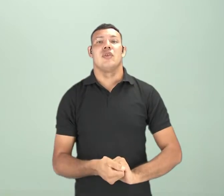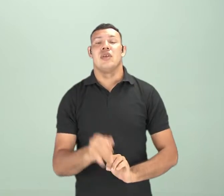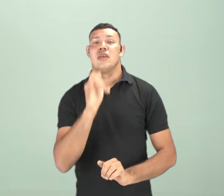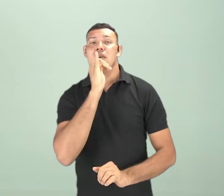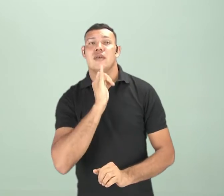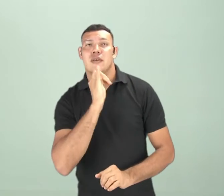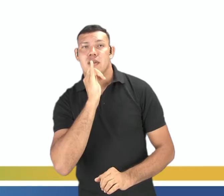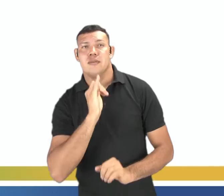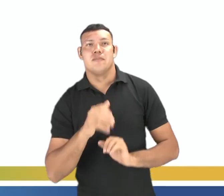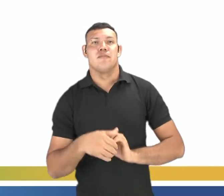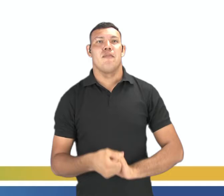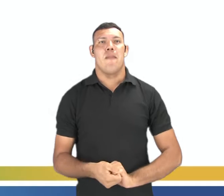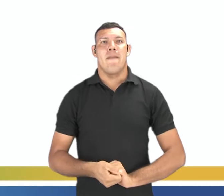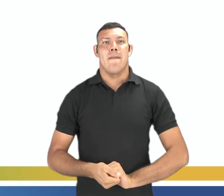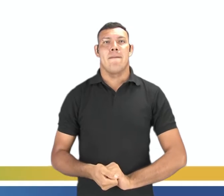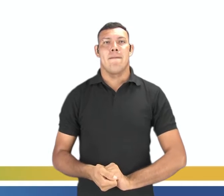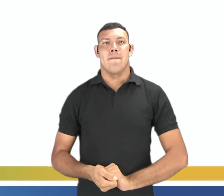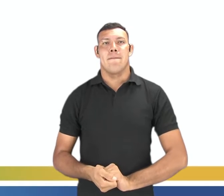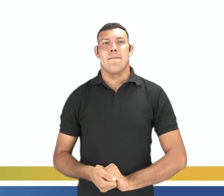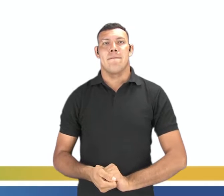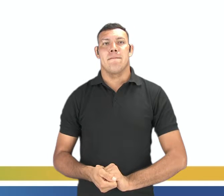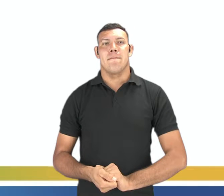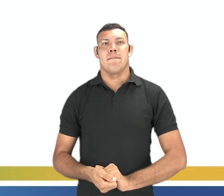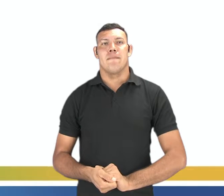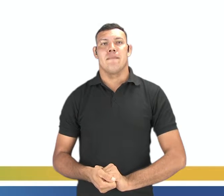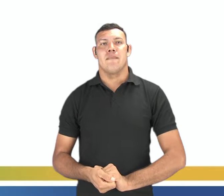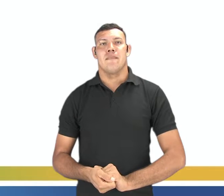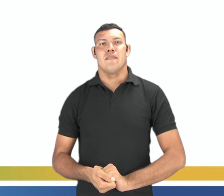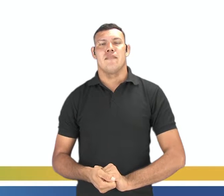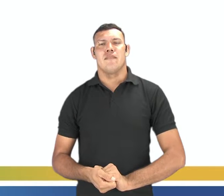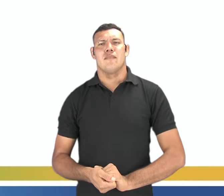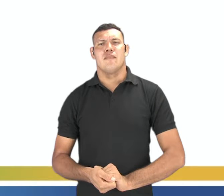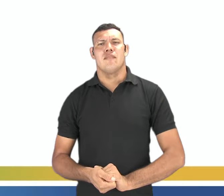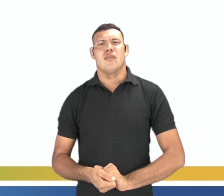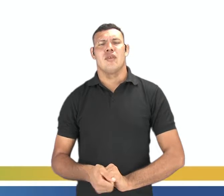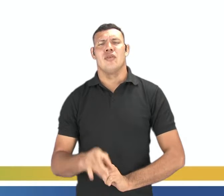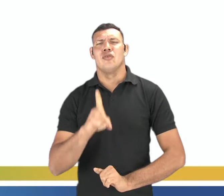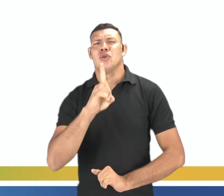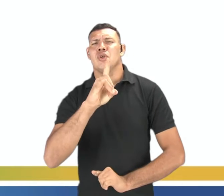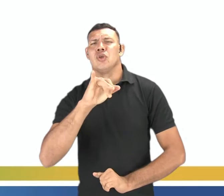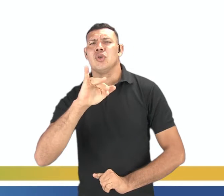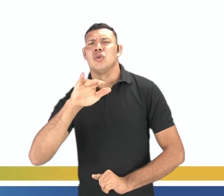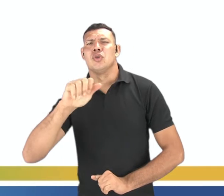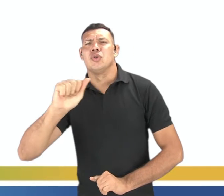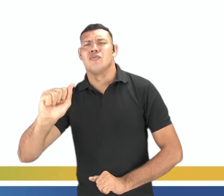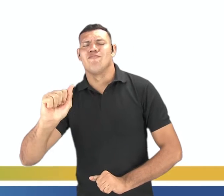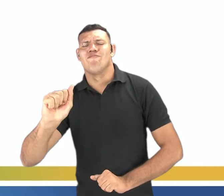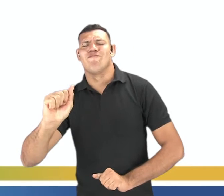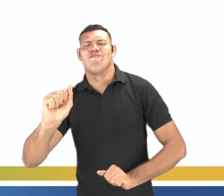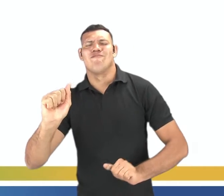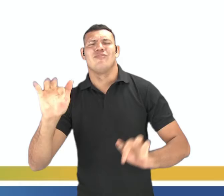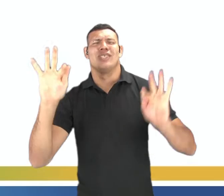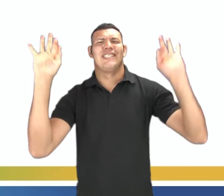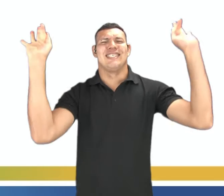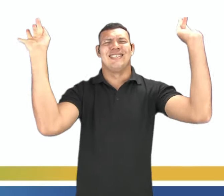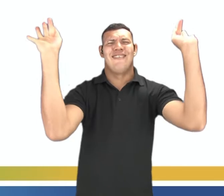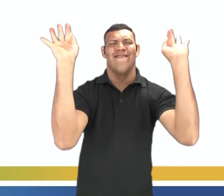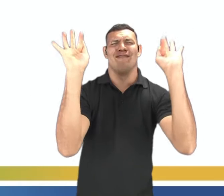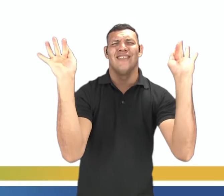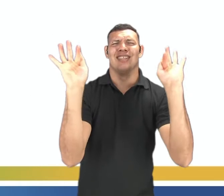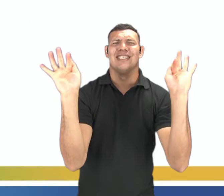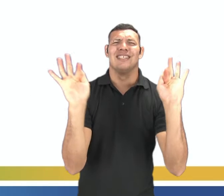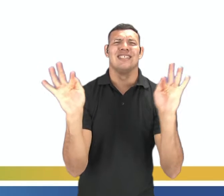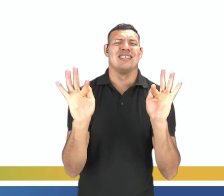example. It was the happiest day of my life. Ou, como na tradução, foi o dia mais